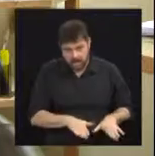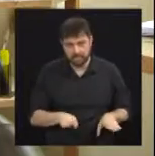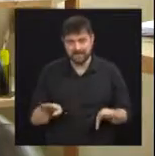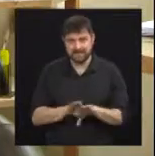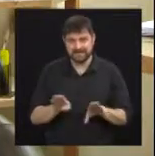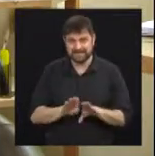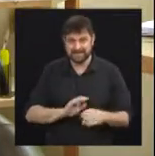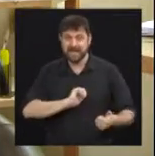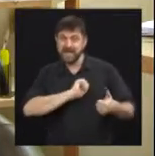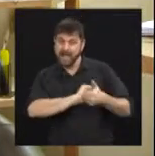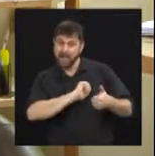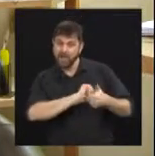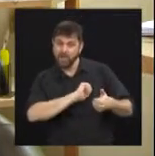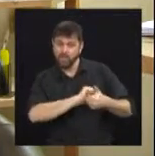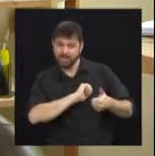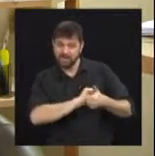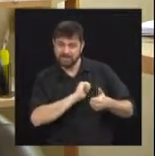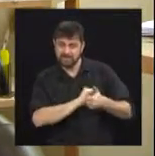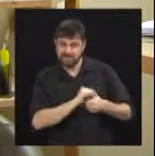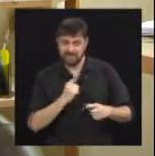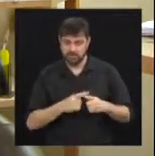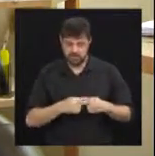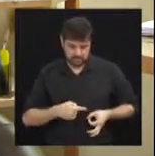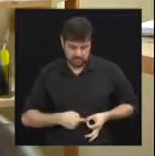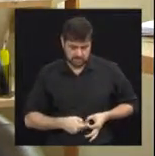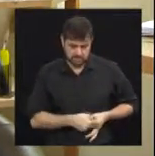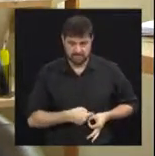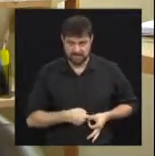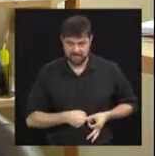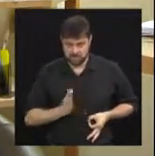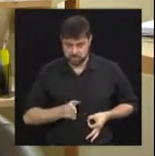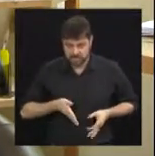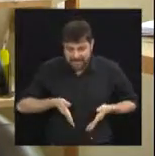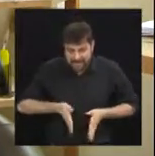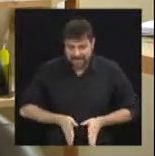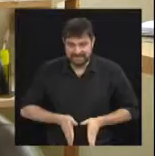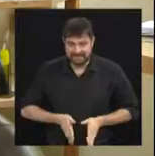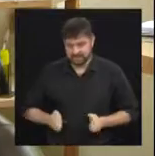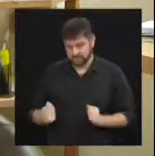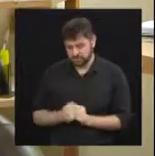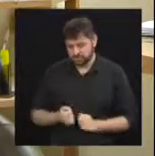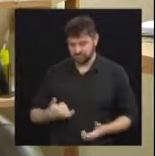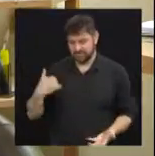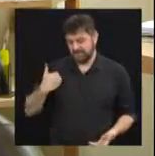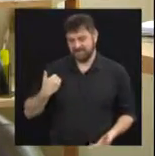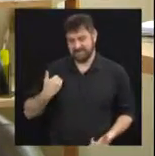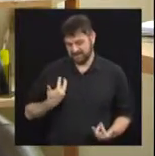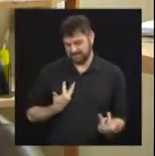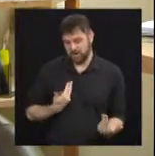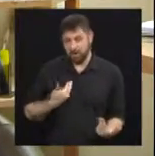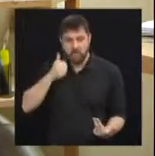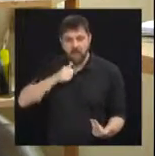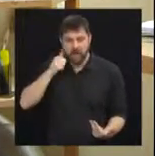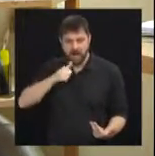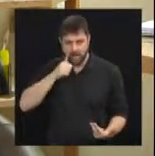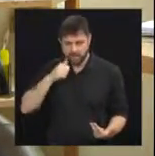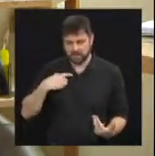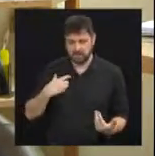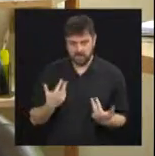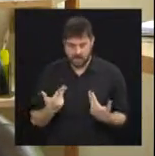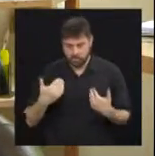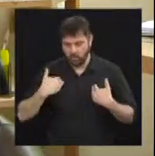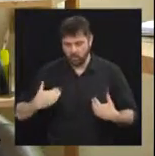consequência qualitativa, uma vez que nossos óvulos nascem conosco e têm a nossa idade, da mesma forma que os outros